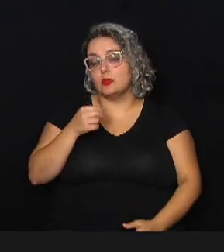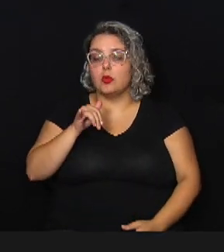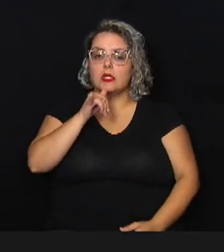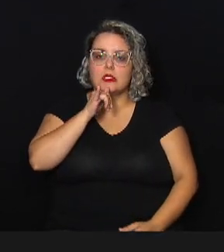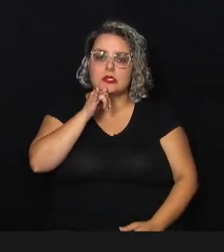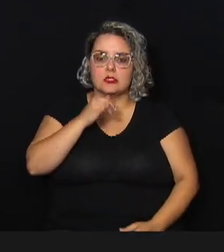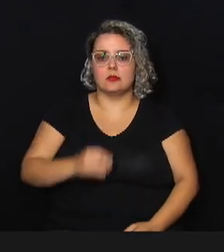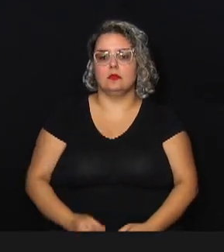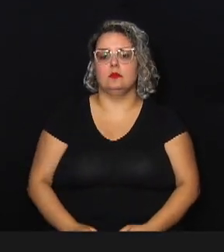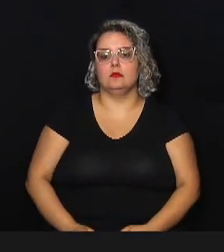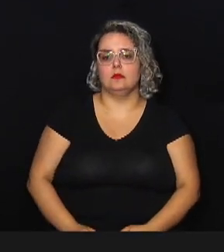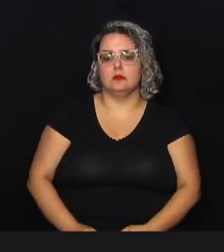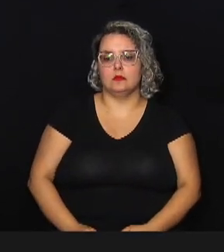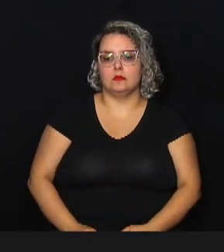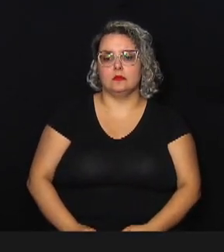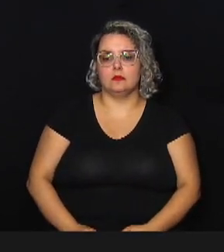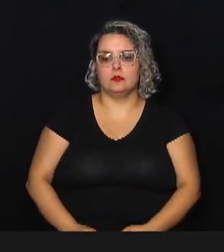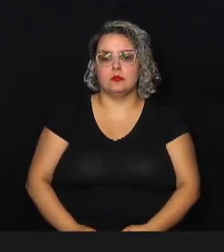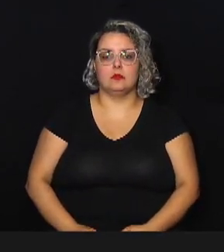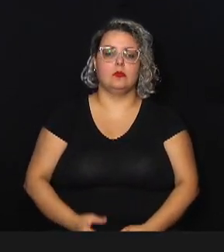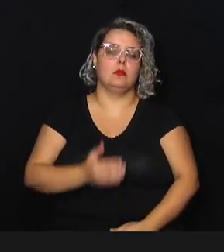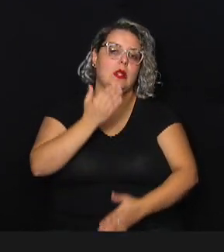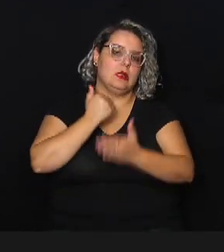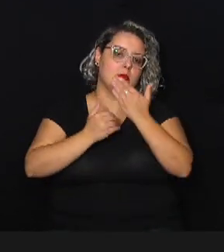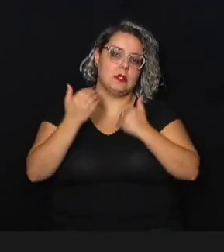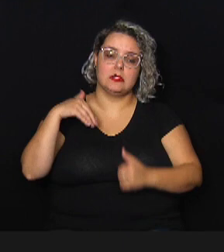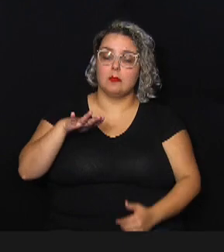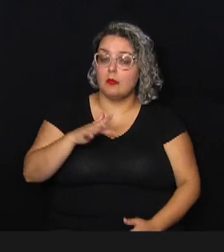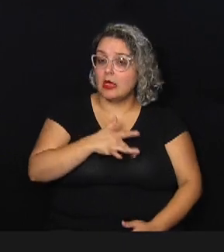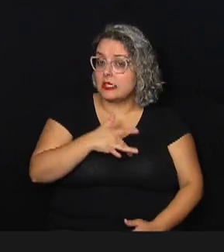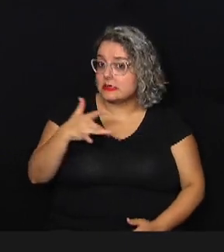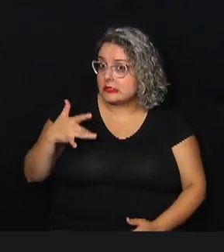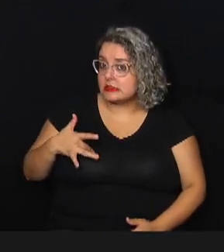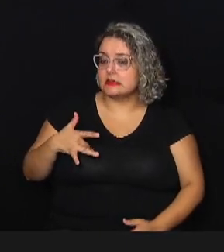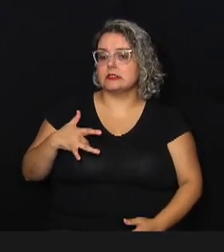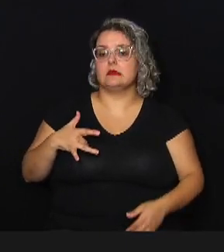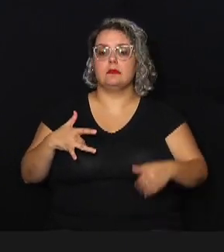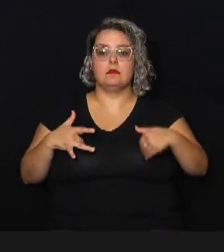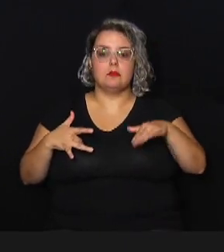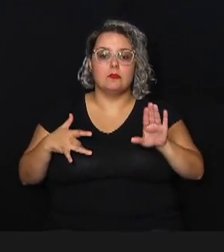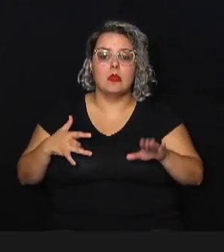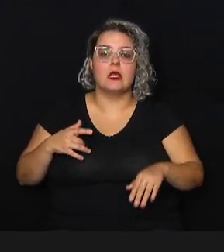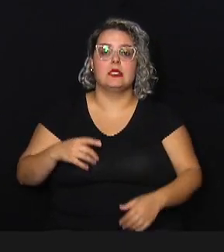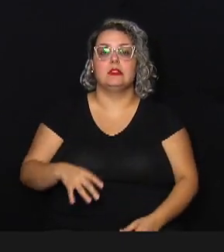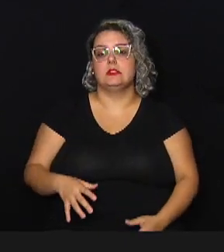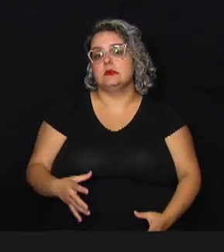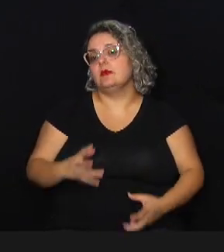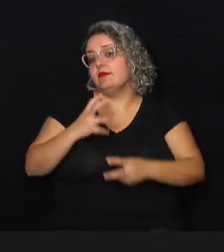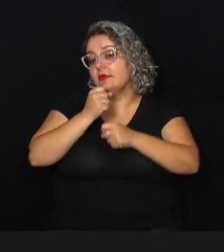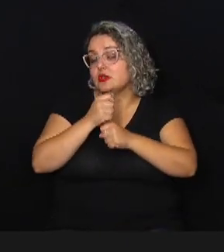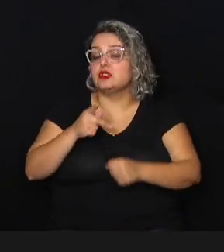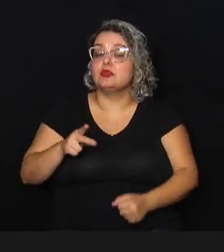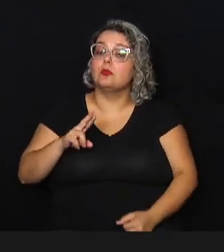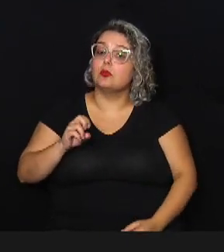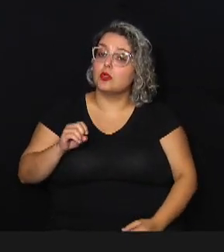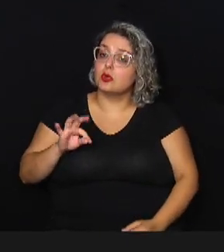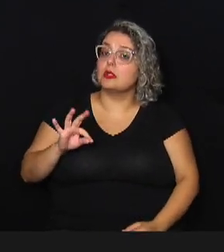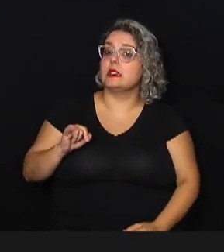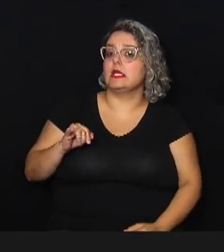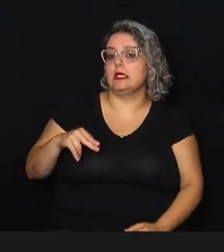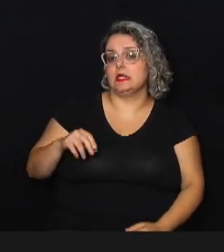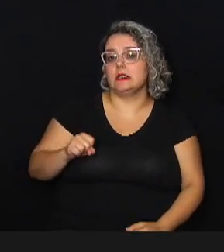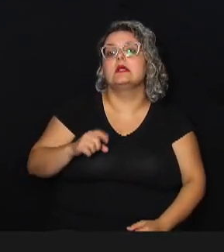uma alimentação mais saudável, né, uma alimentação mais rica em proteínas, tudo isso faz parte do